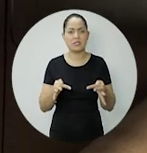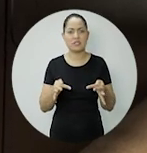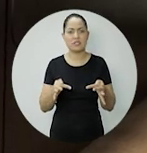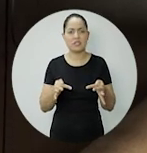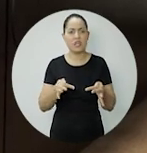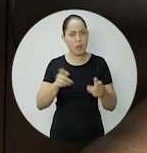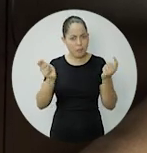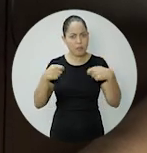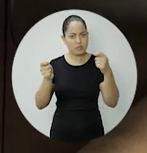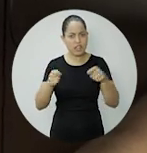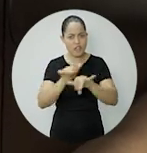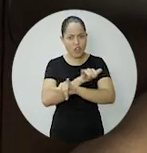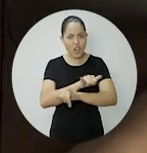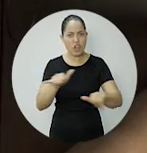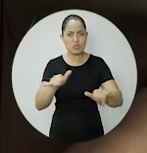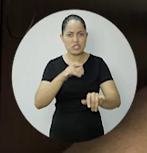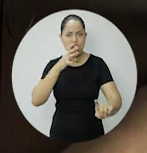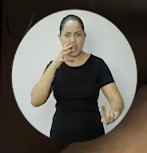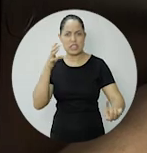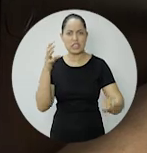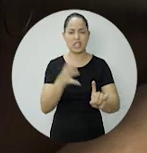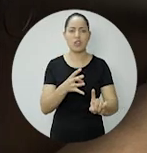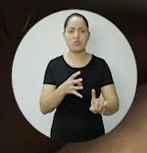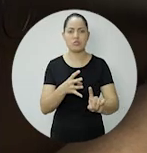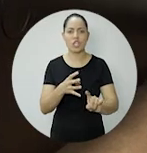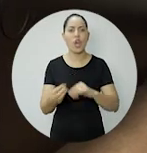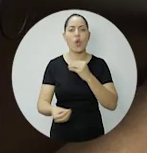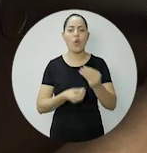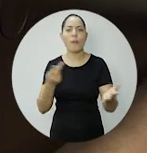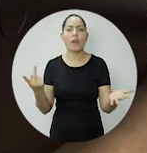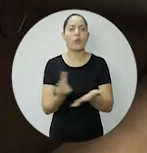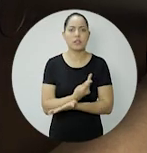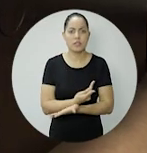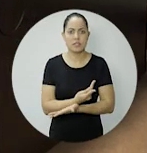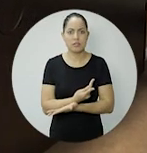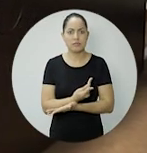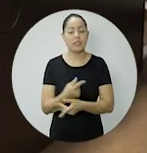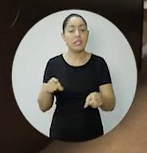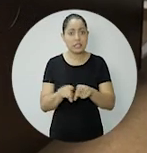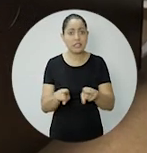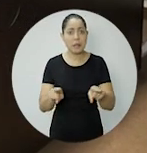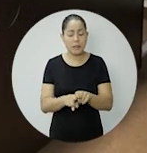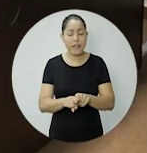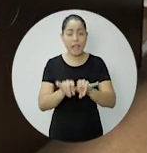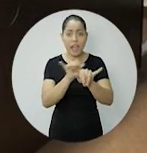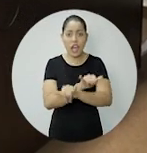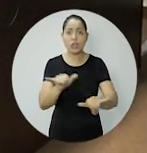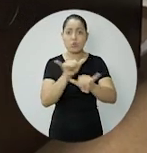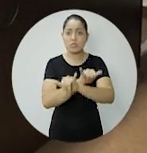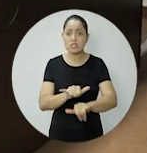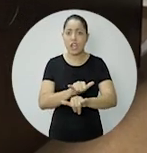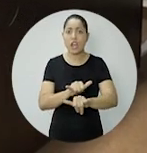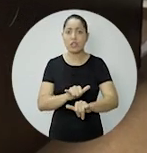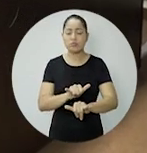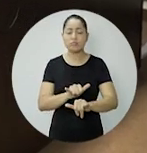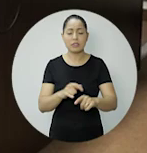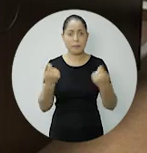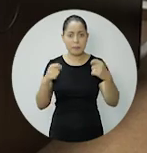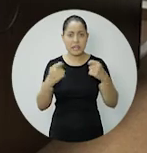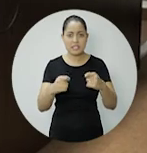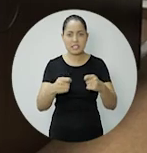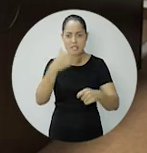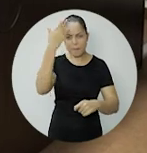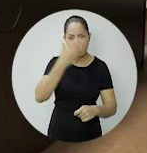um Twitter, registre a minha denúncia indicando o fato e, assim, a induzir a produção